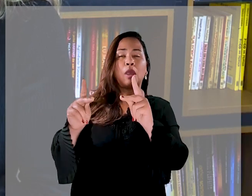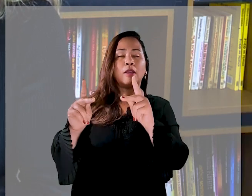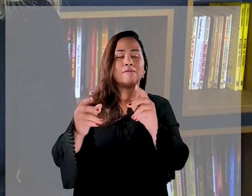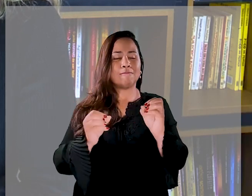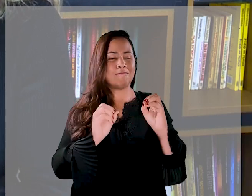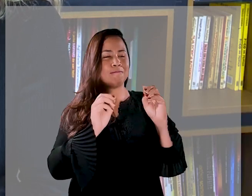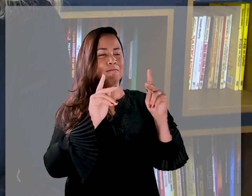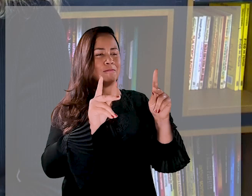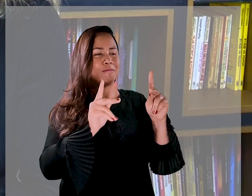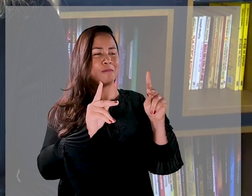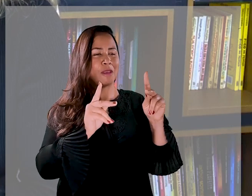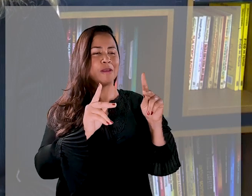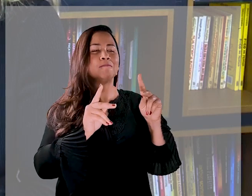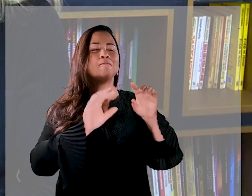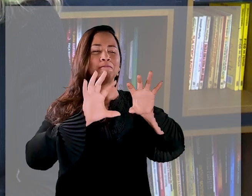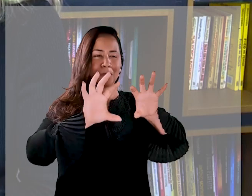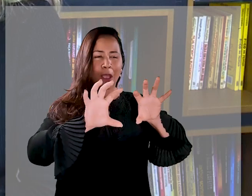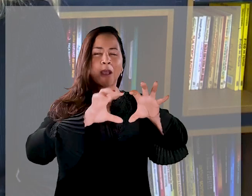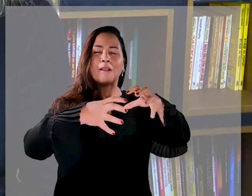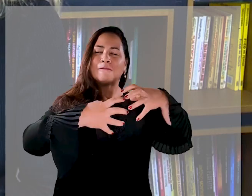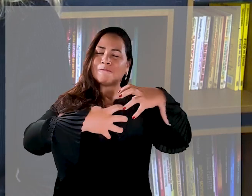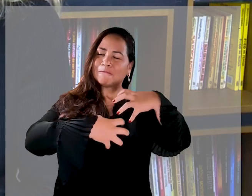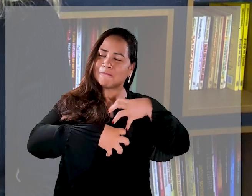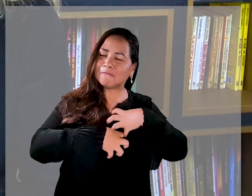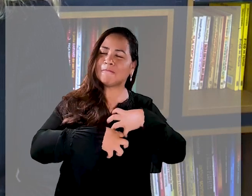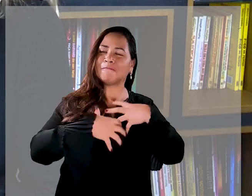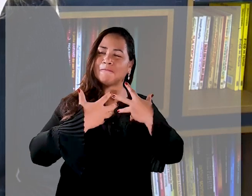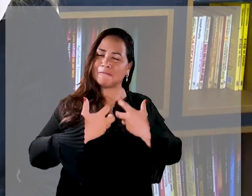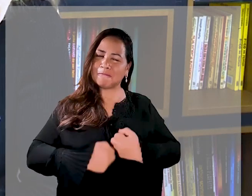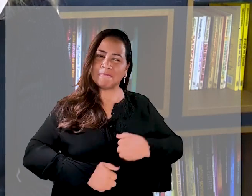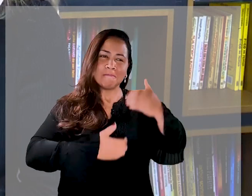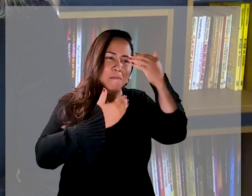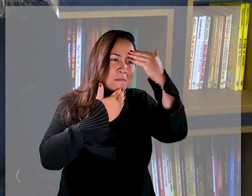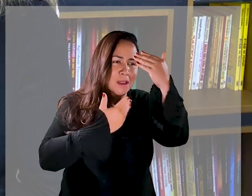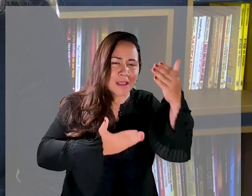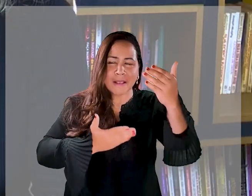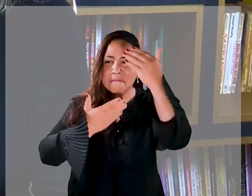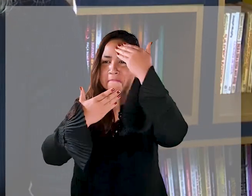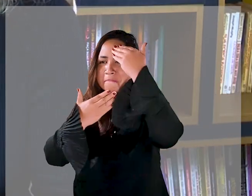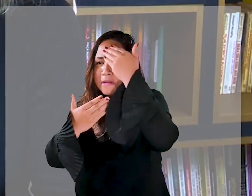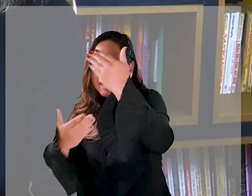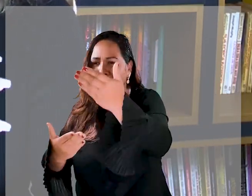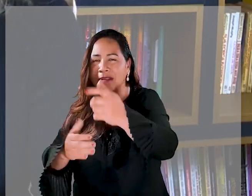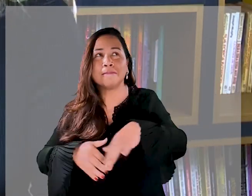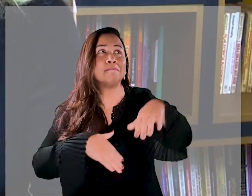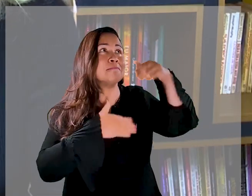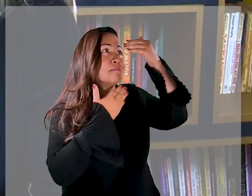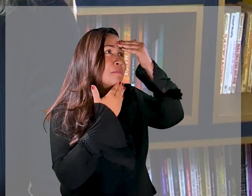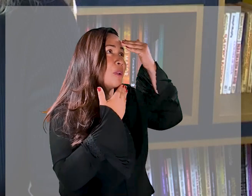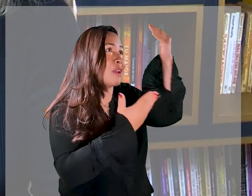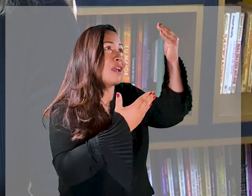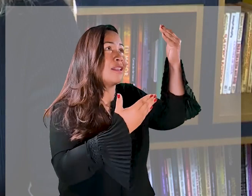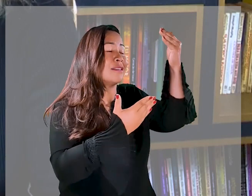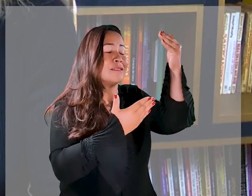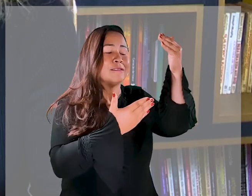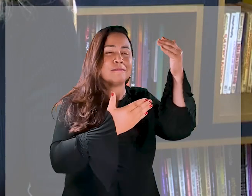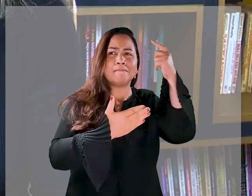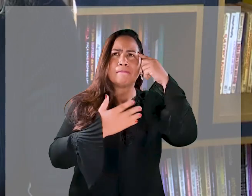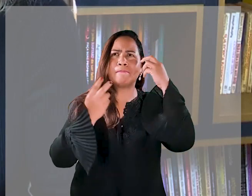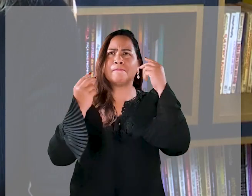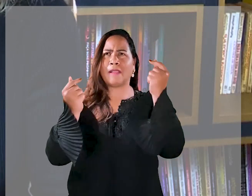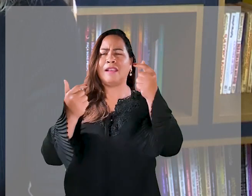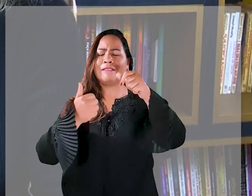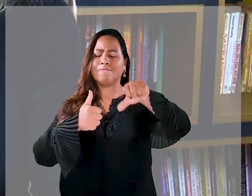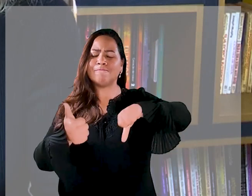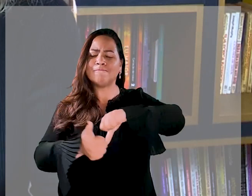aquilo. Desde que você tenha esse feedback. Você tenha aquele feedback. E você faça alguma modificação porque você considera